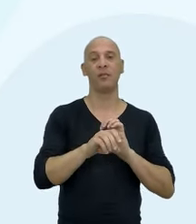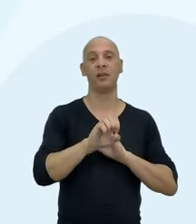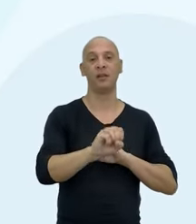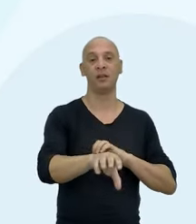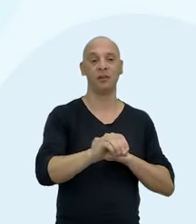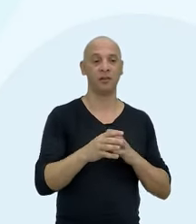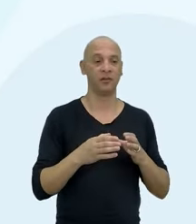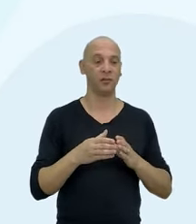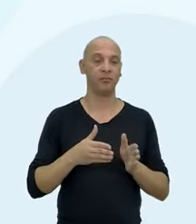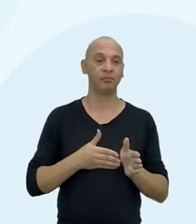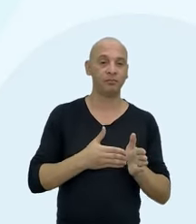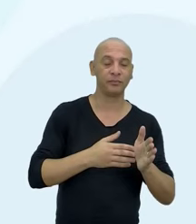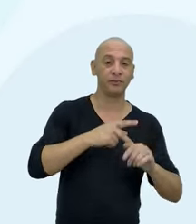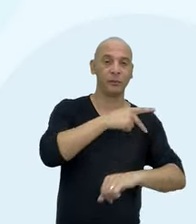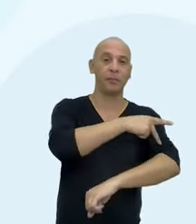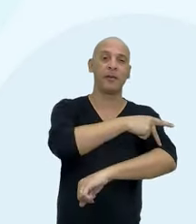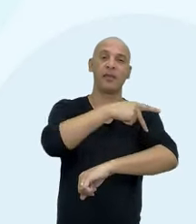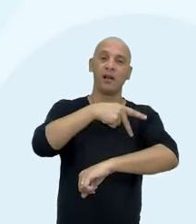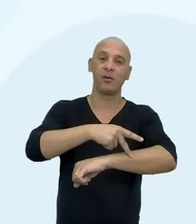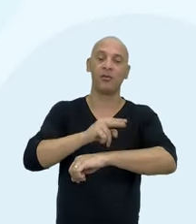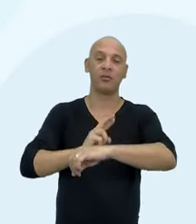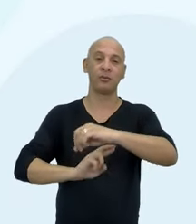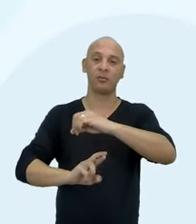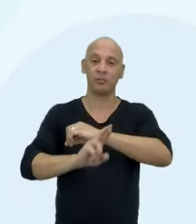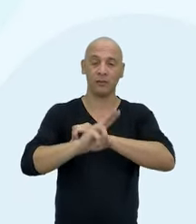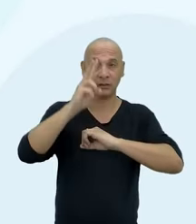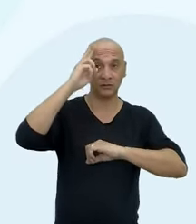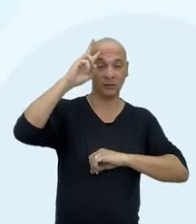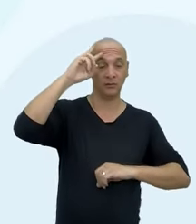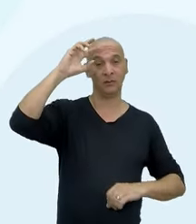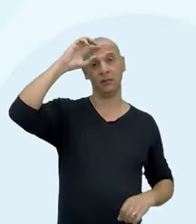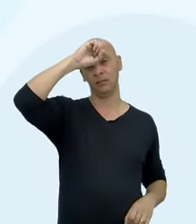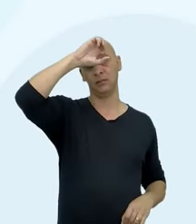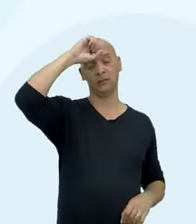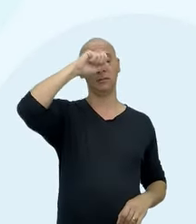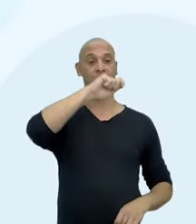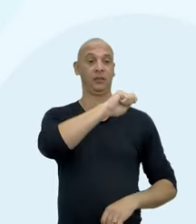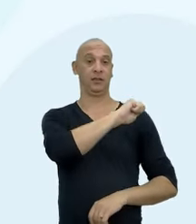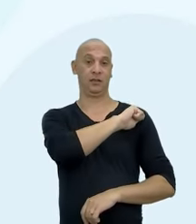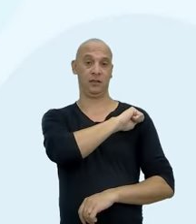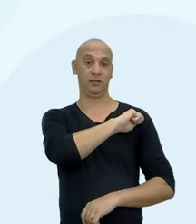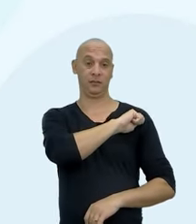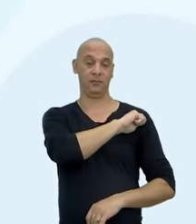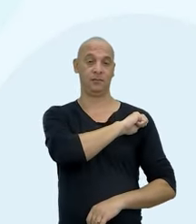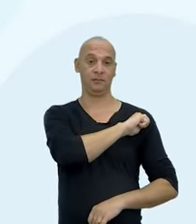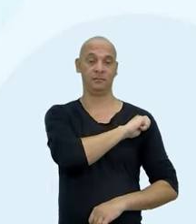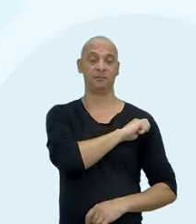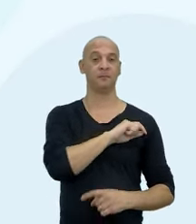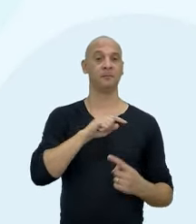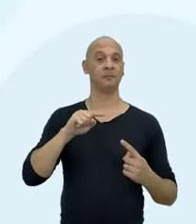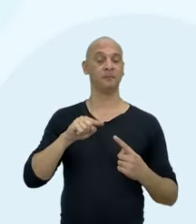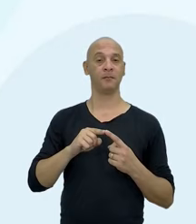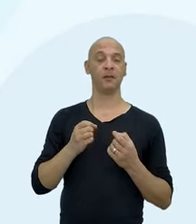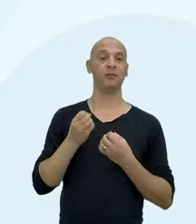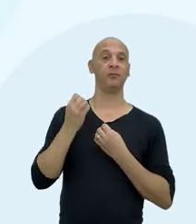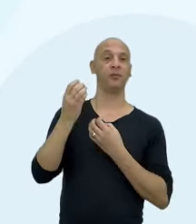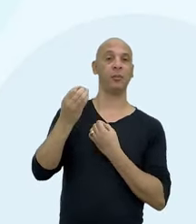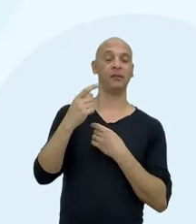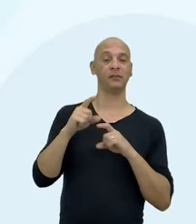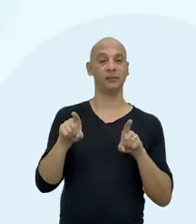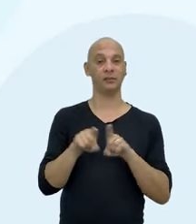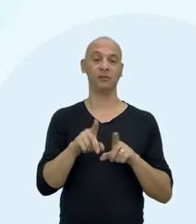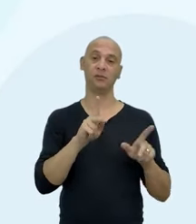categoria acompanhamento pedagógico recuperação de aprendizagem dos estudantes na dimensão categoria formação